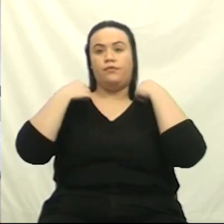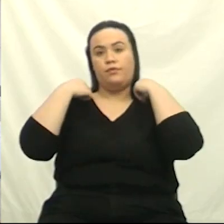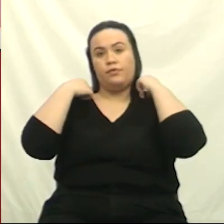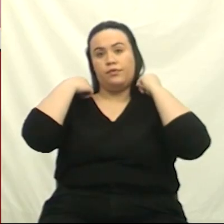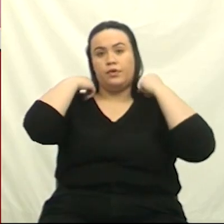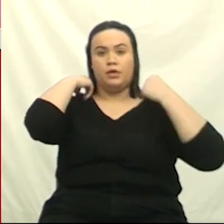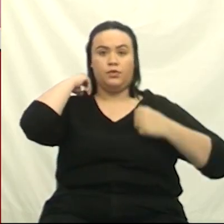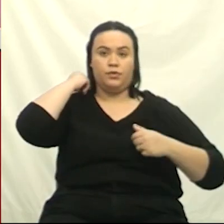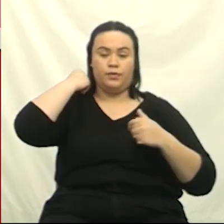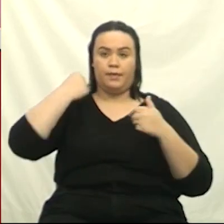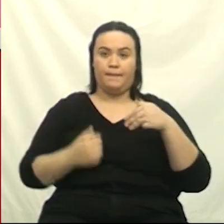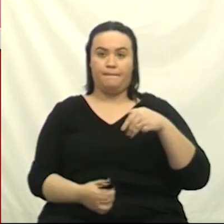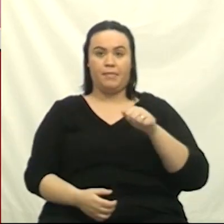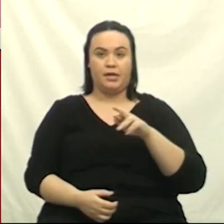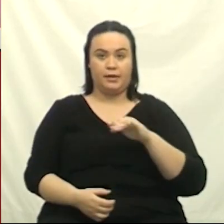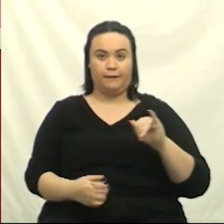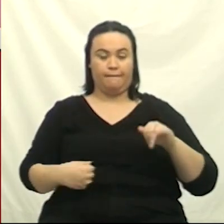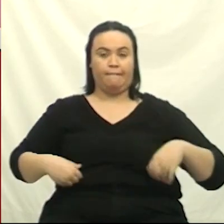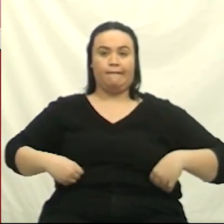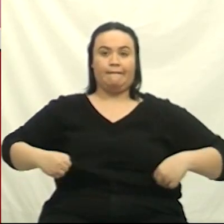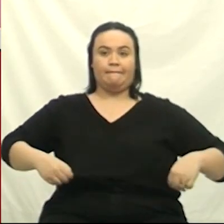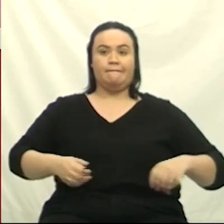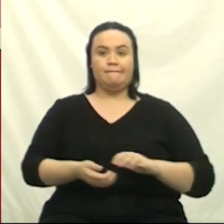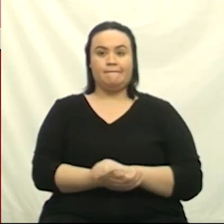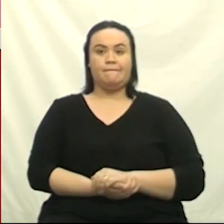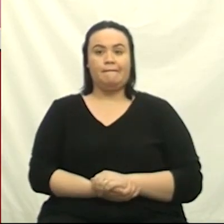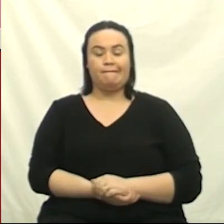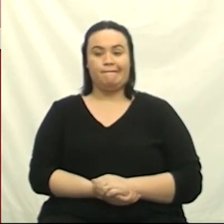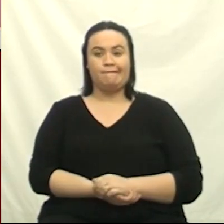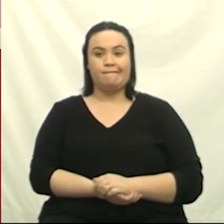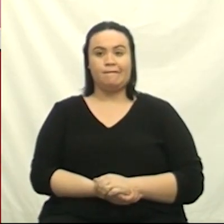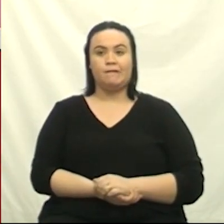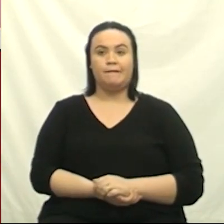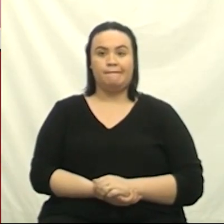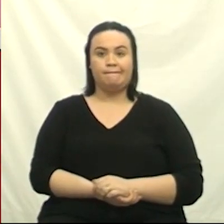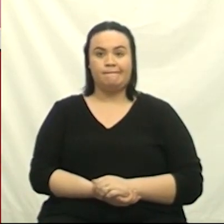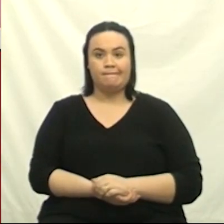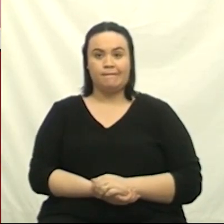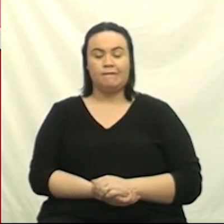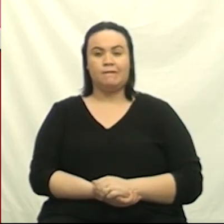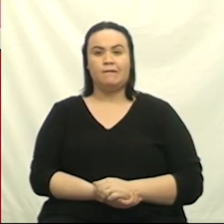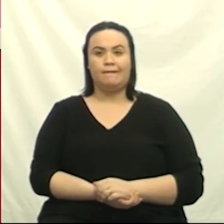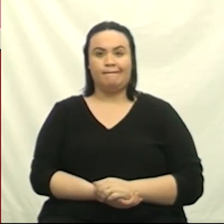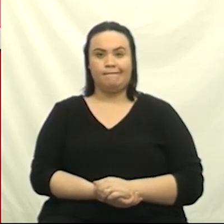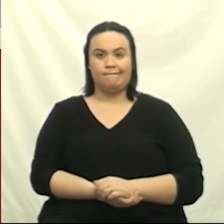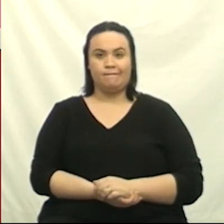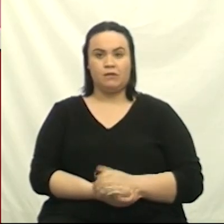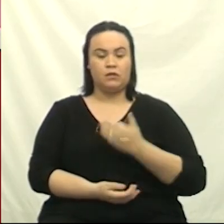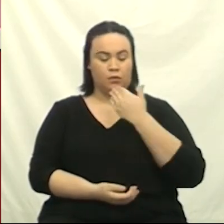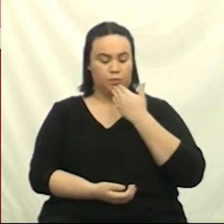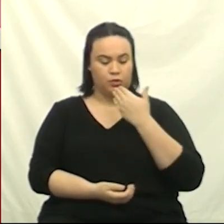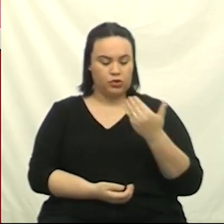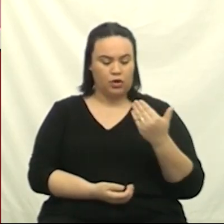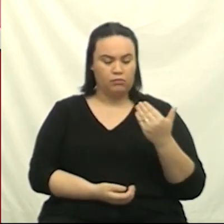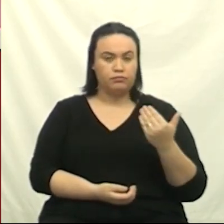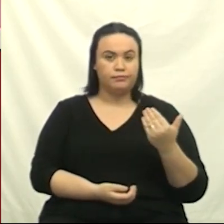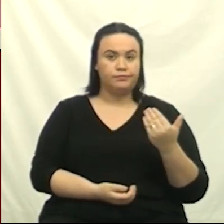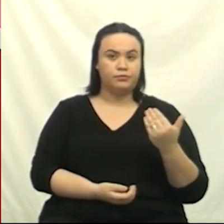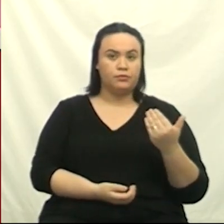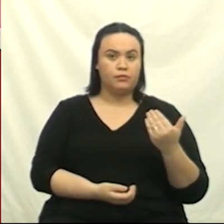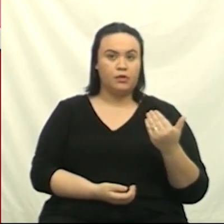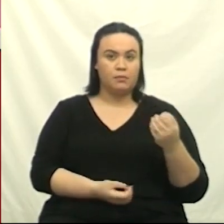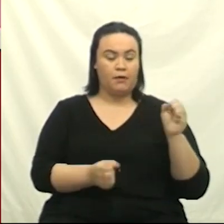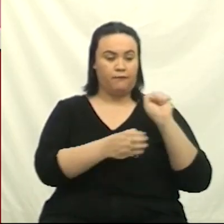gostou da ideia então vereadores essa situação aqui eu recebi de uma de uma